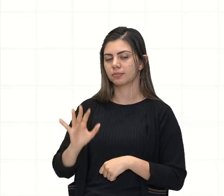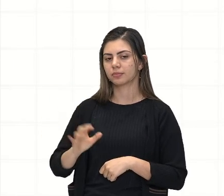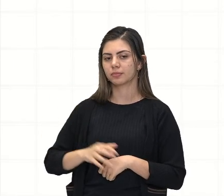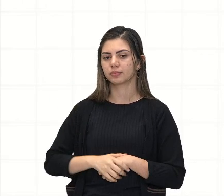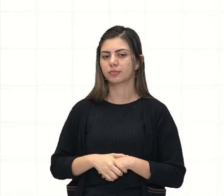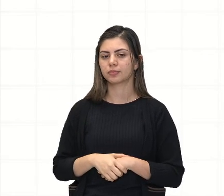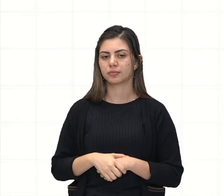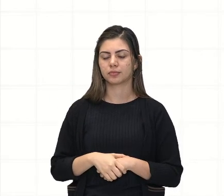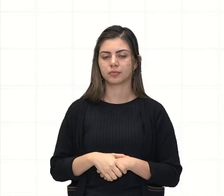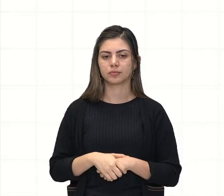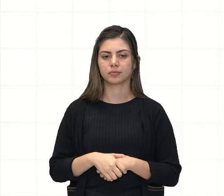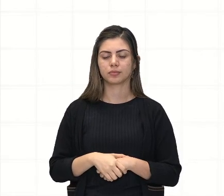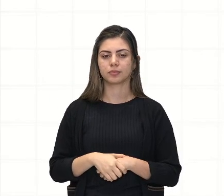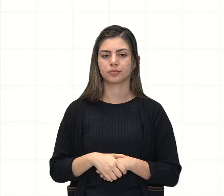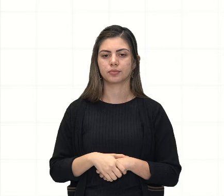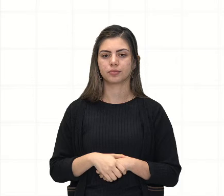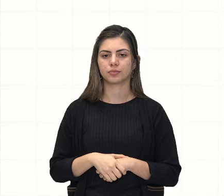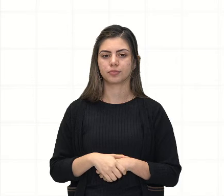Né?